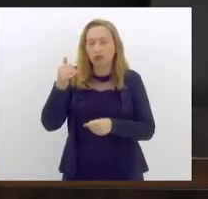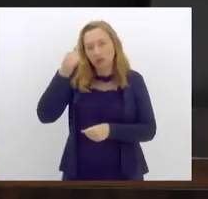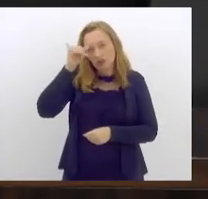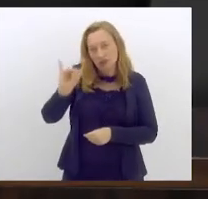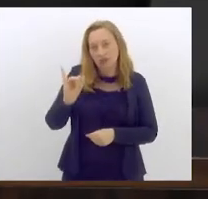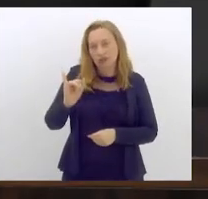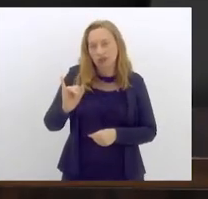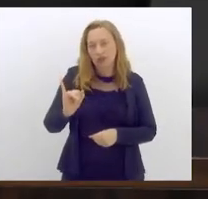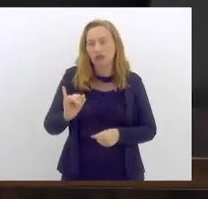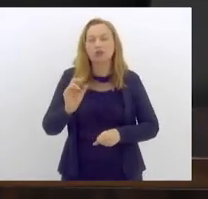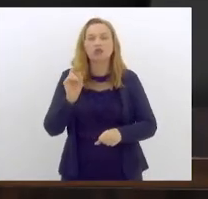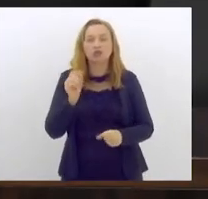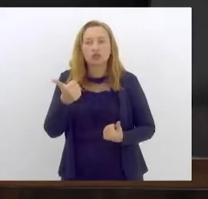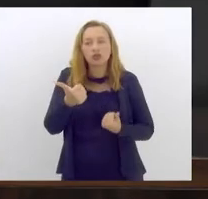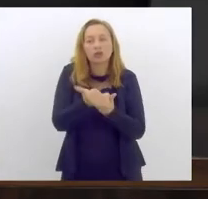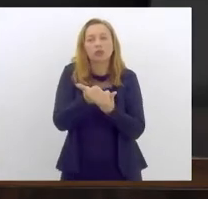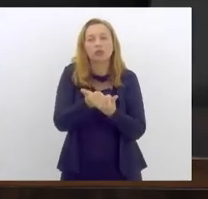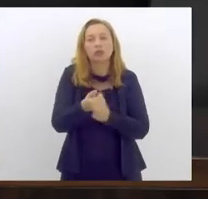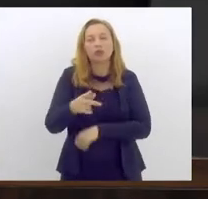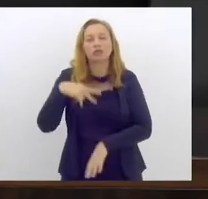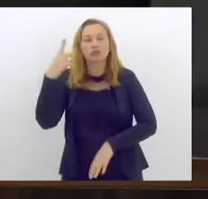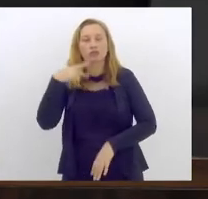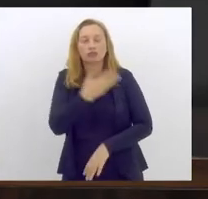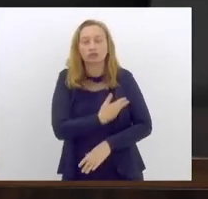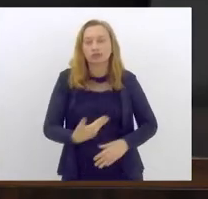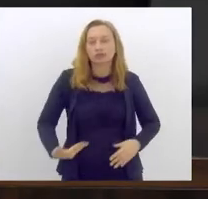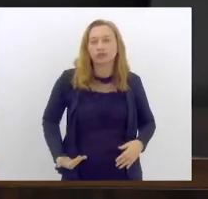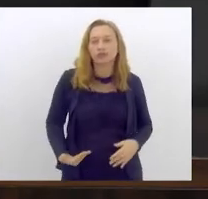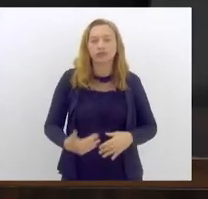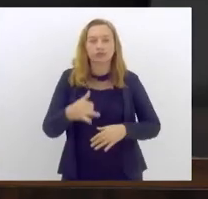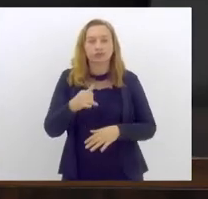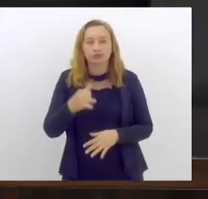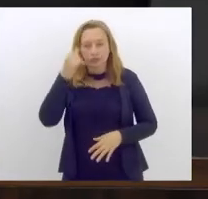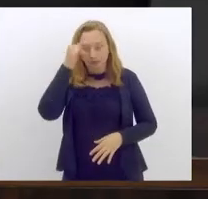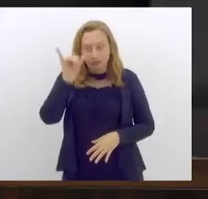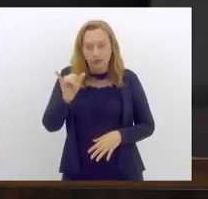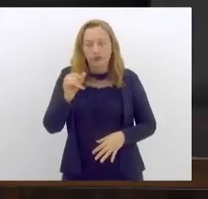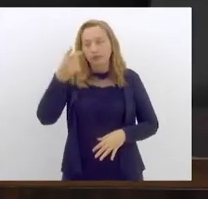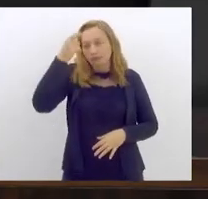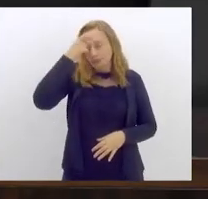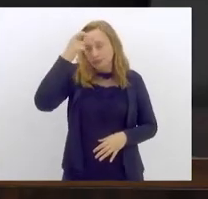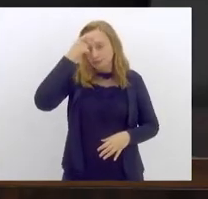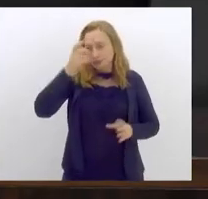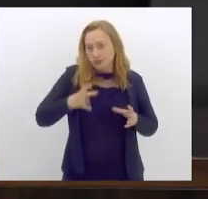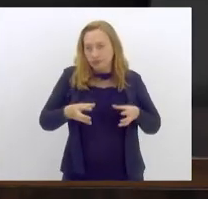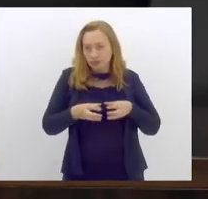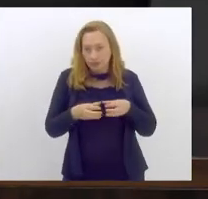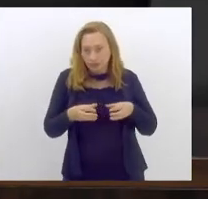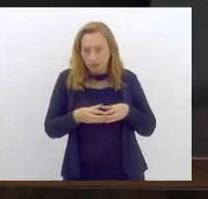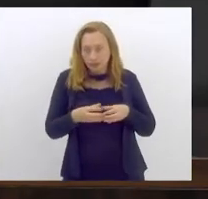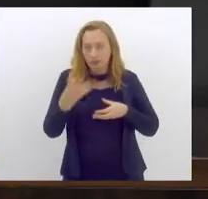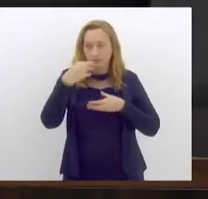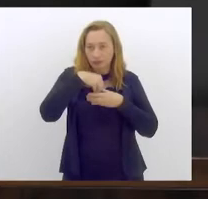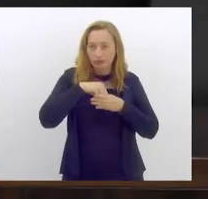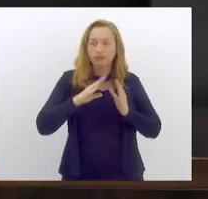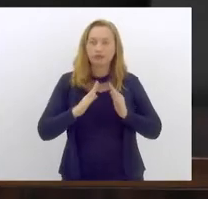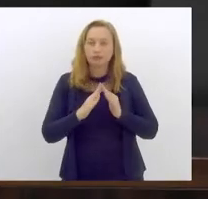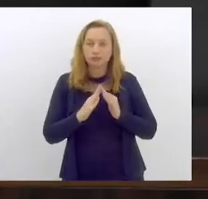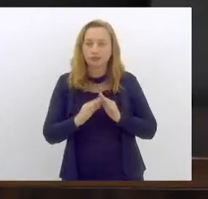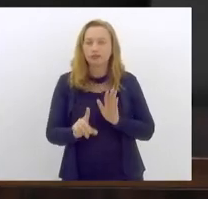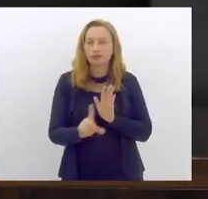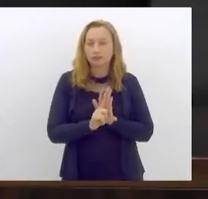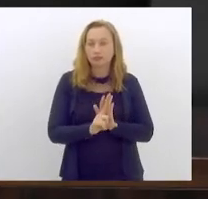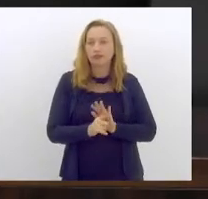e de apoio a políticas públicas de prevenção na consciência coletiva dentro dessa casa de